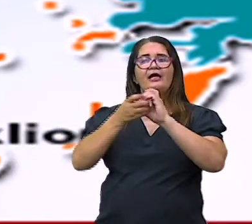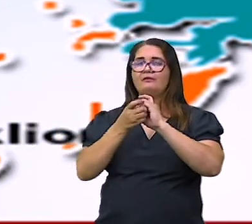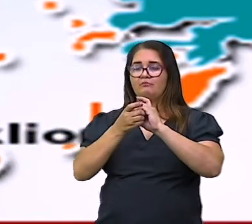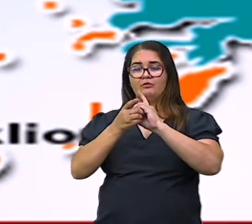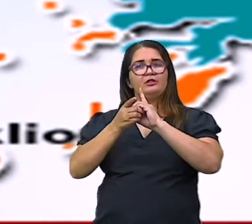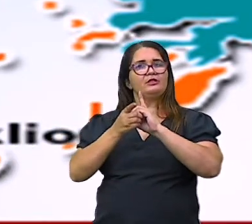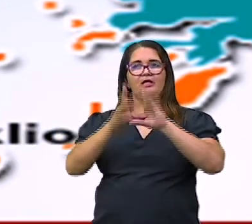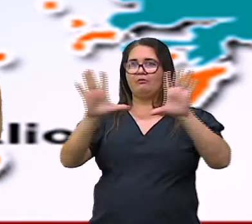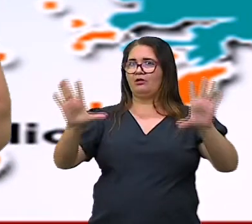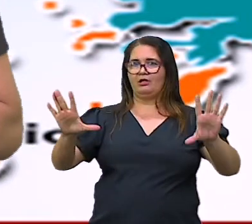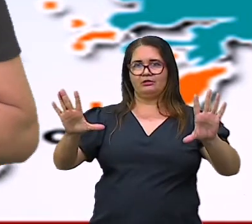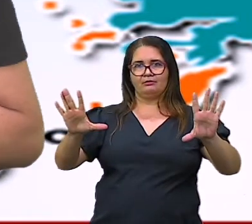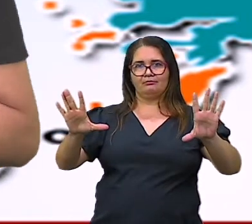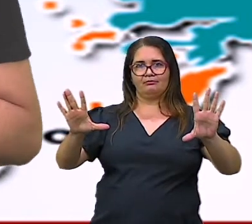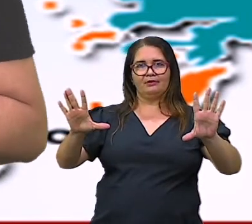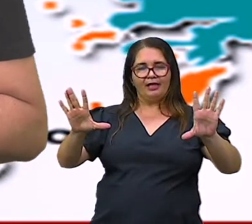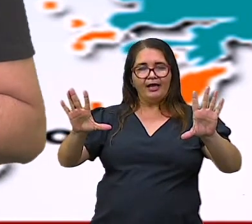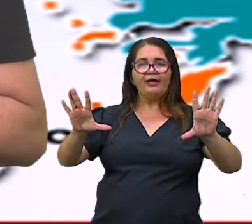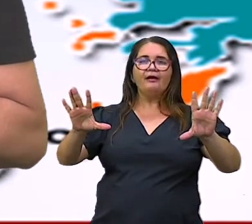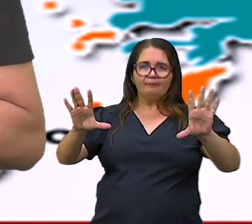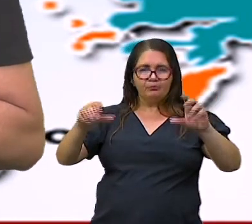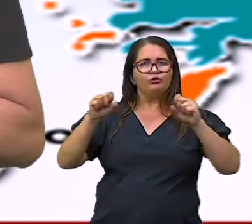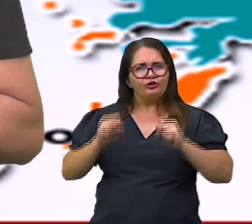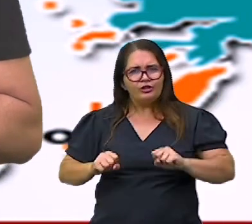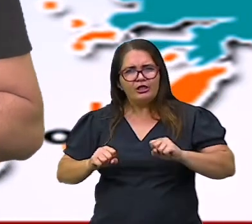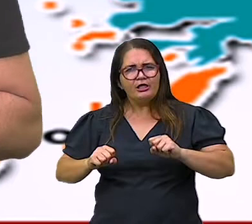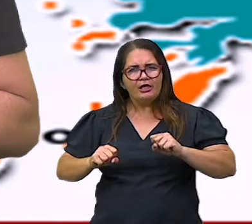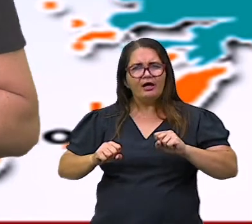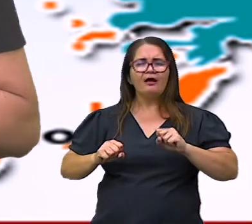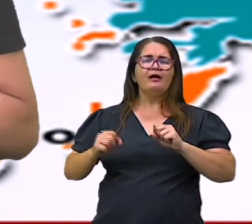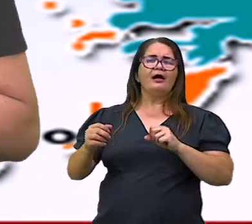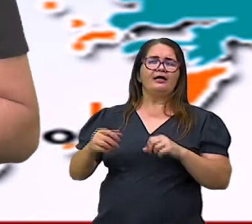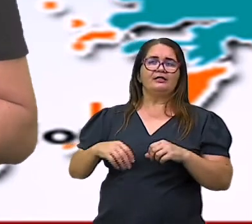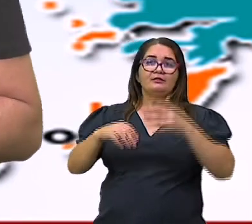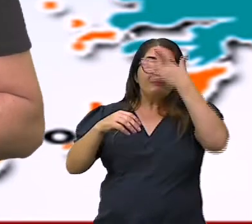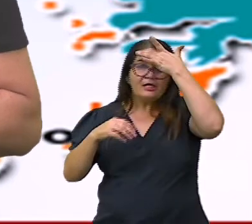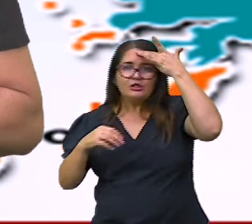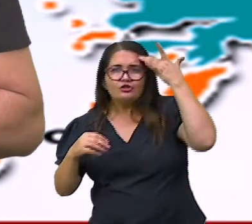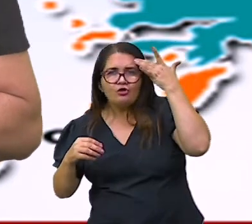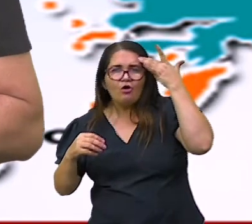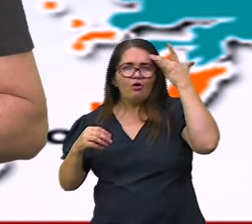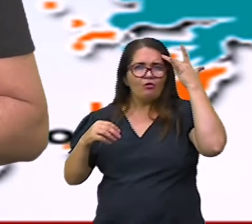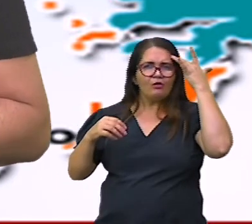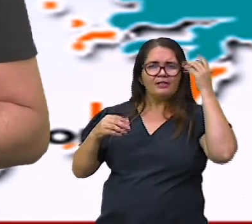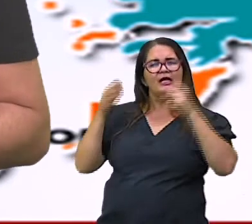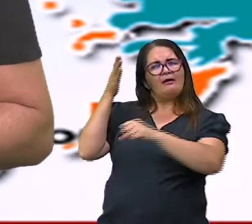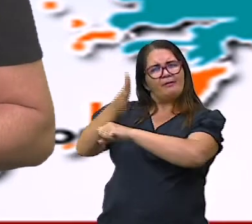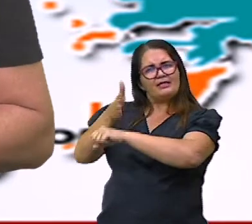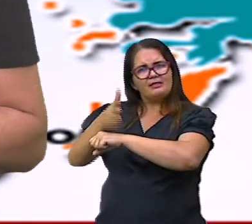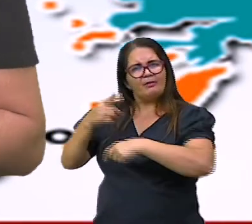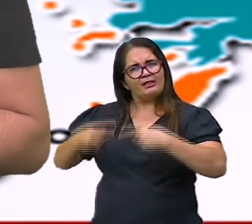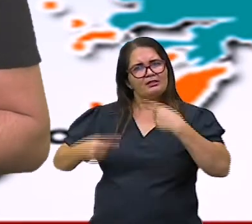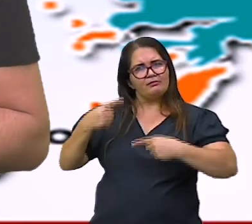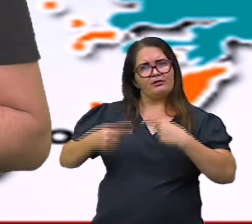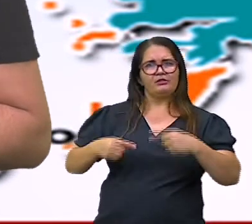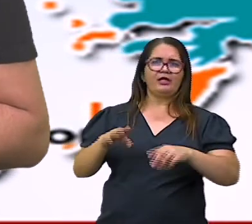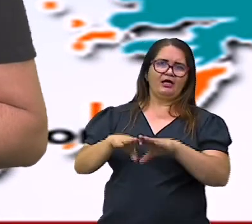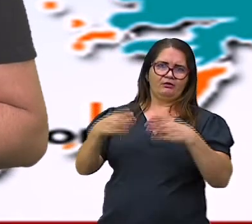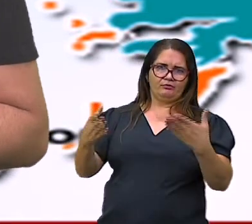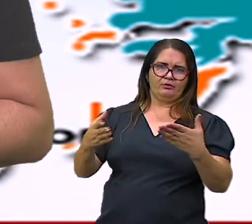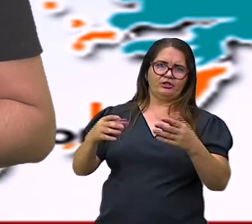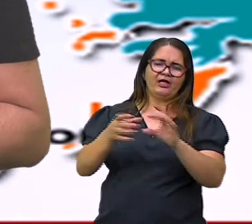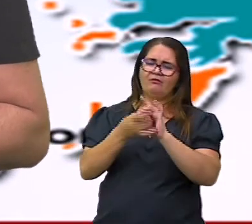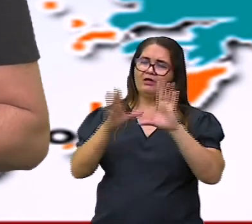eclésia ou eclesia. Esparta, por sua vez, possuía um